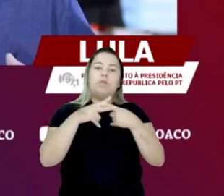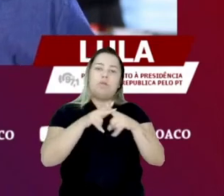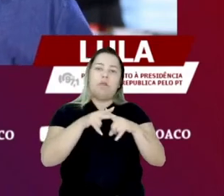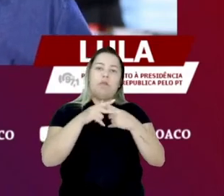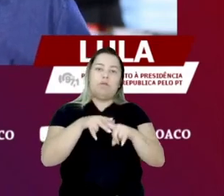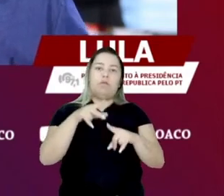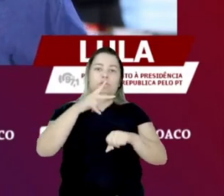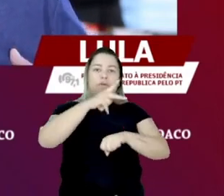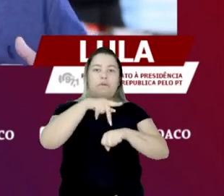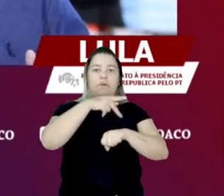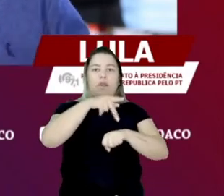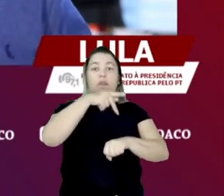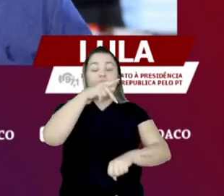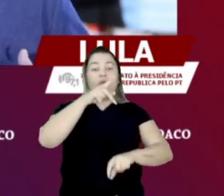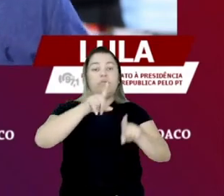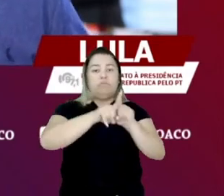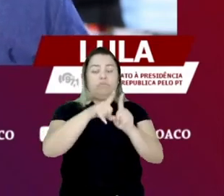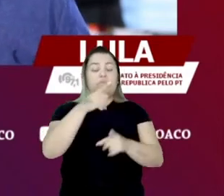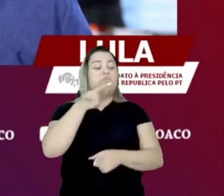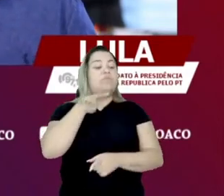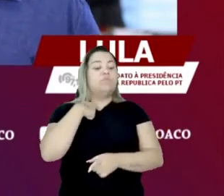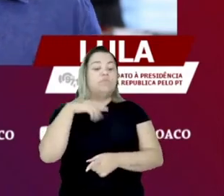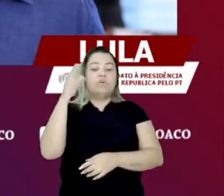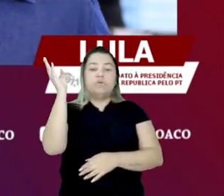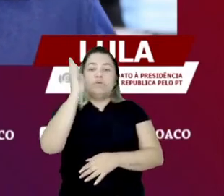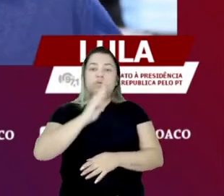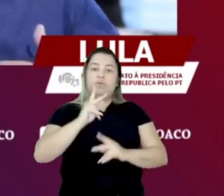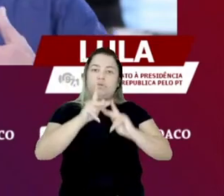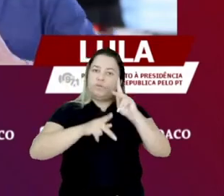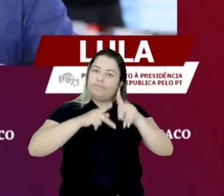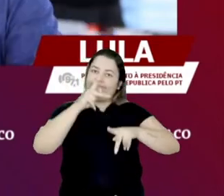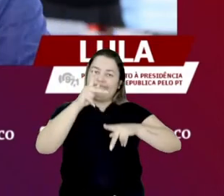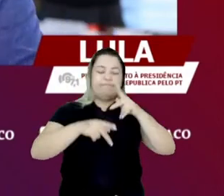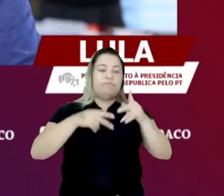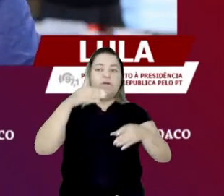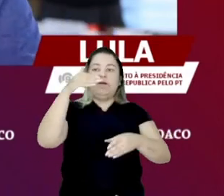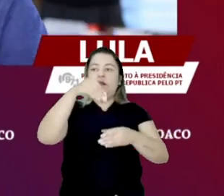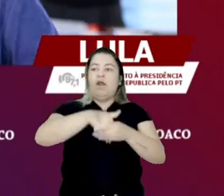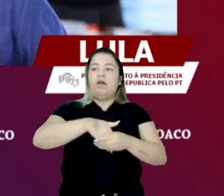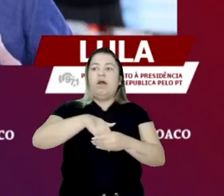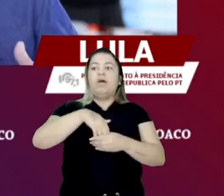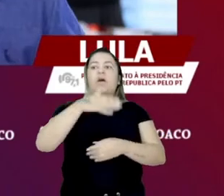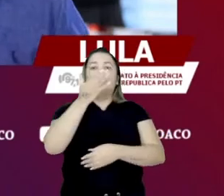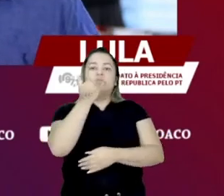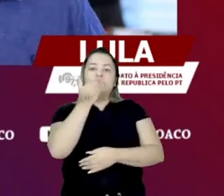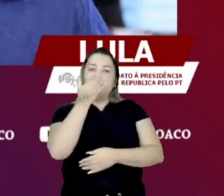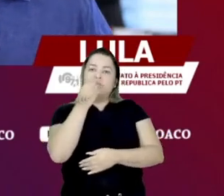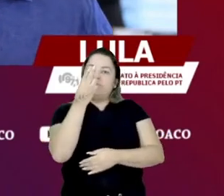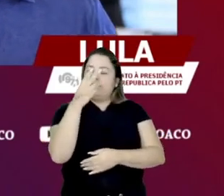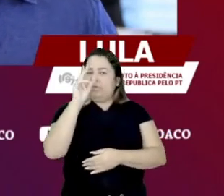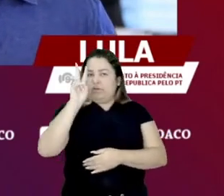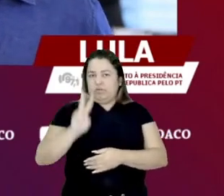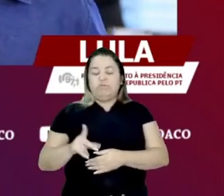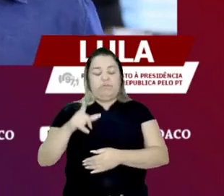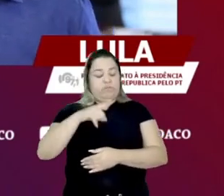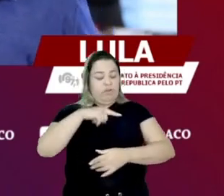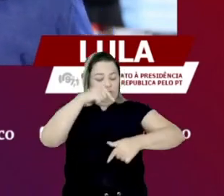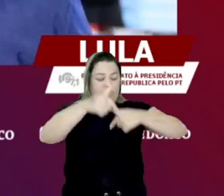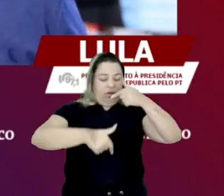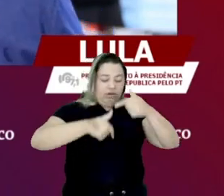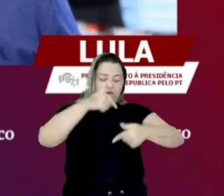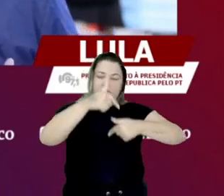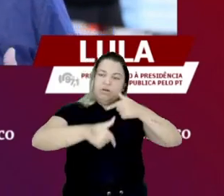salário mínimo, a melhorar a qualidade da universidade, do investimento em ciência e tecnologia, a melhorar a qualidade da produção